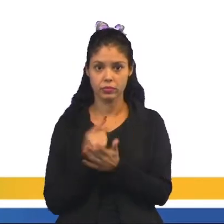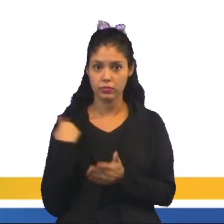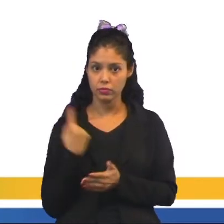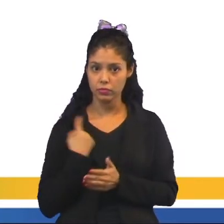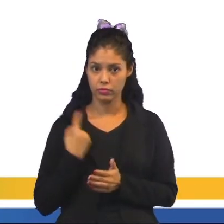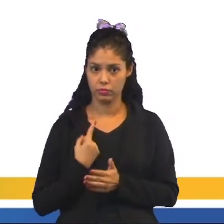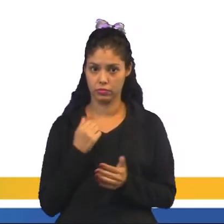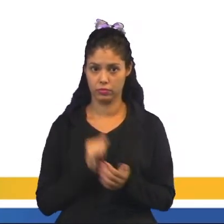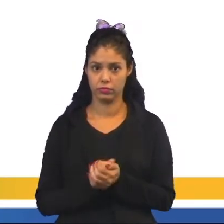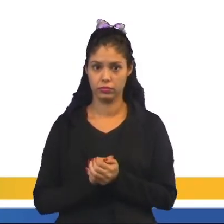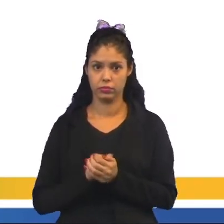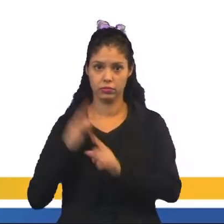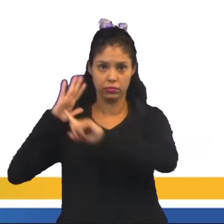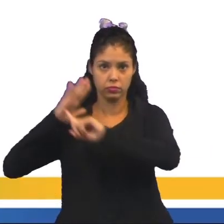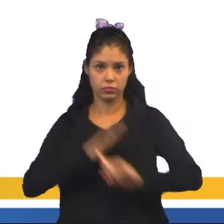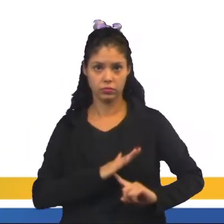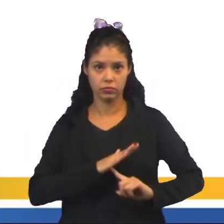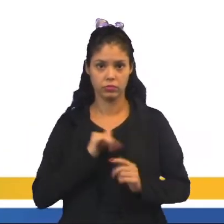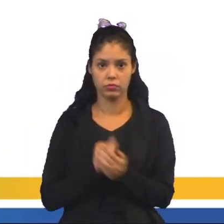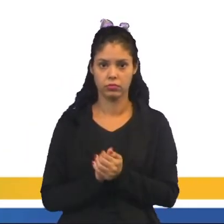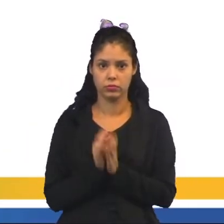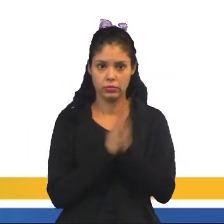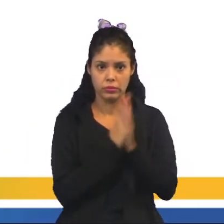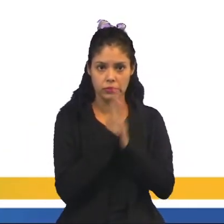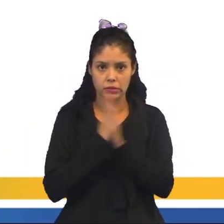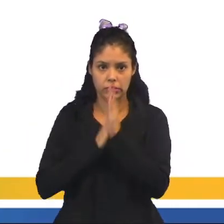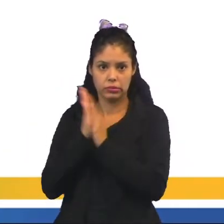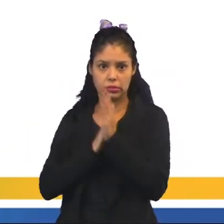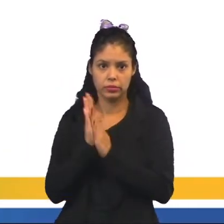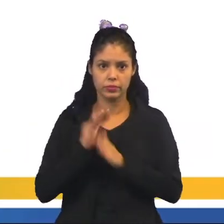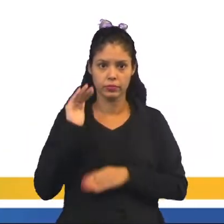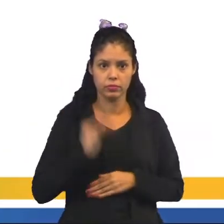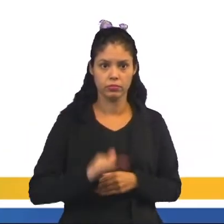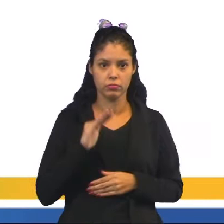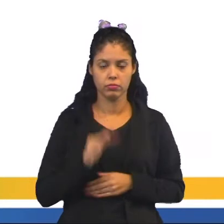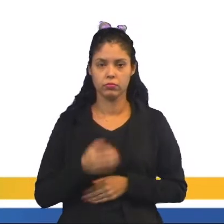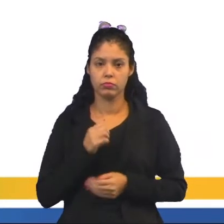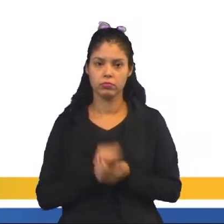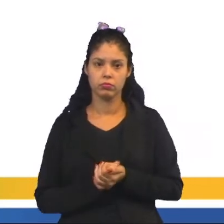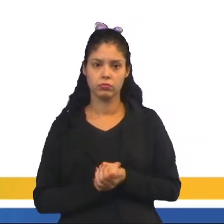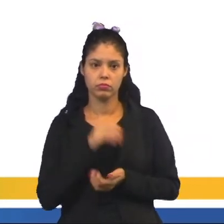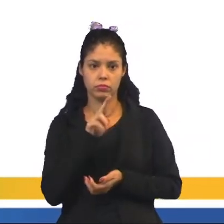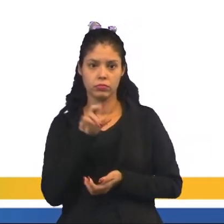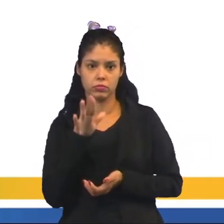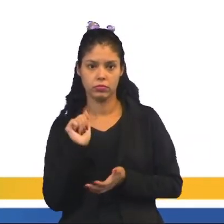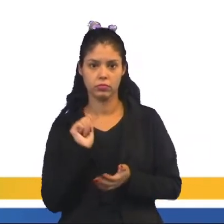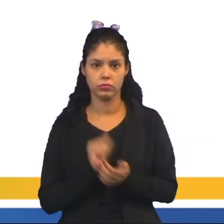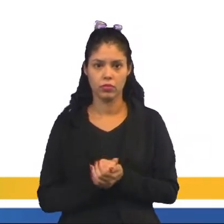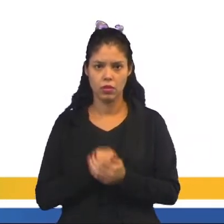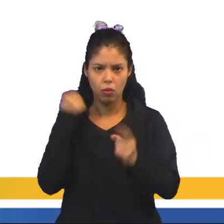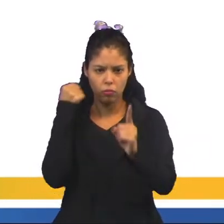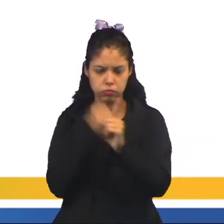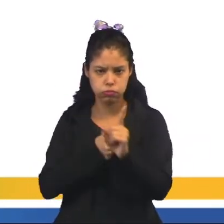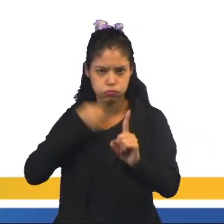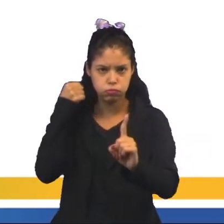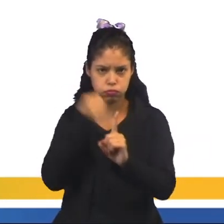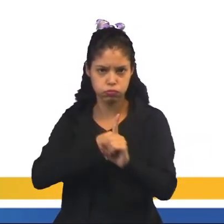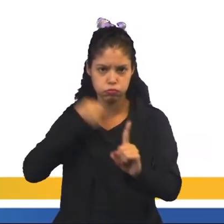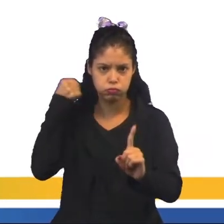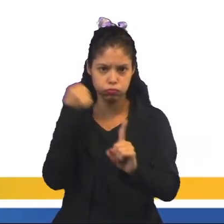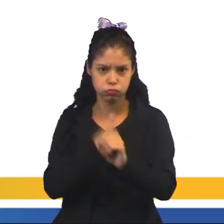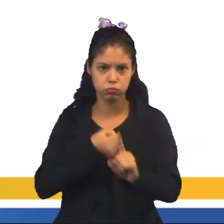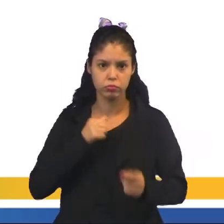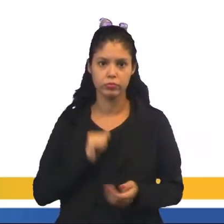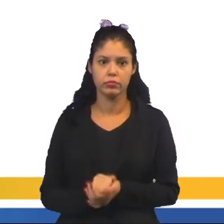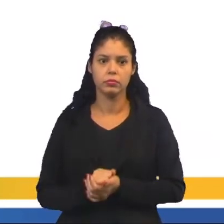solidão, depressão, ansiedade, baixa autoestima e